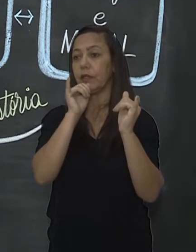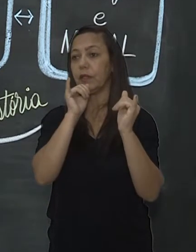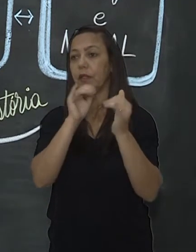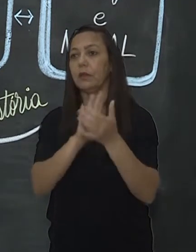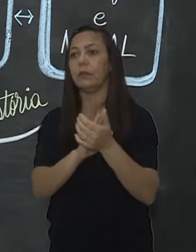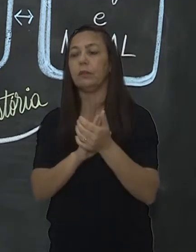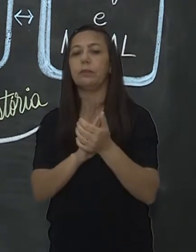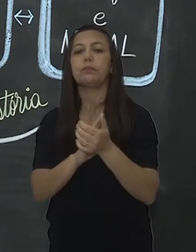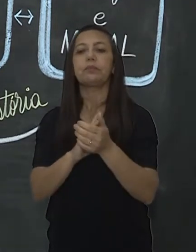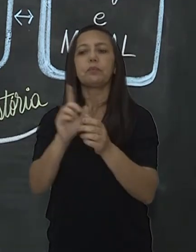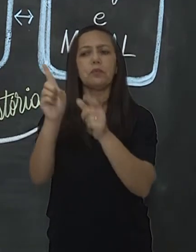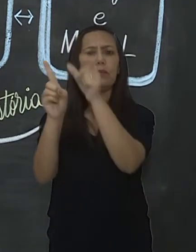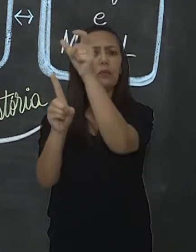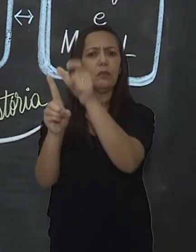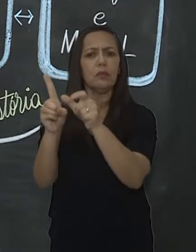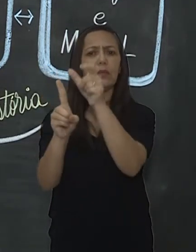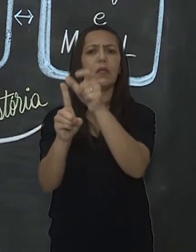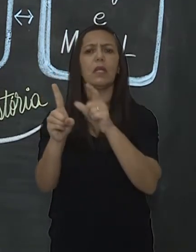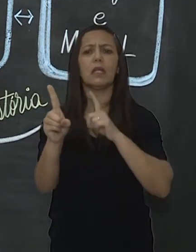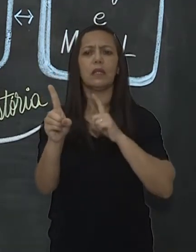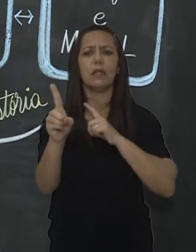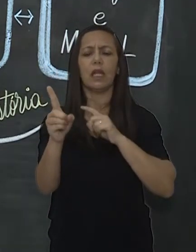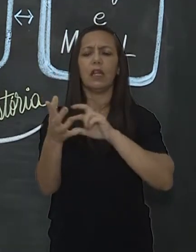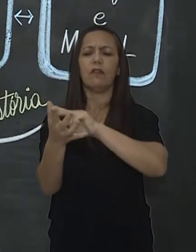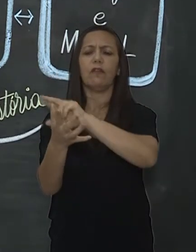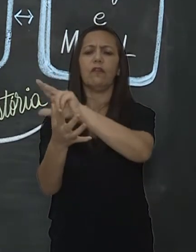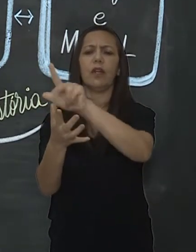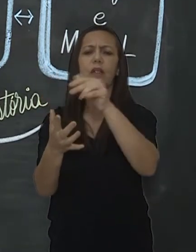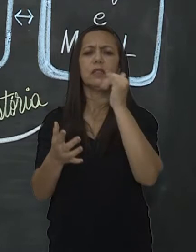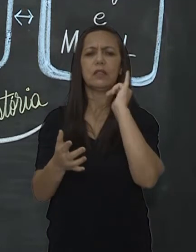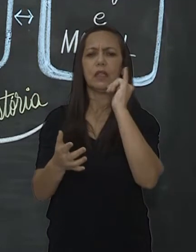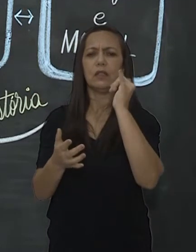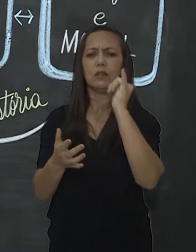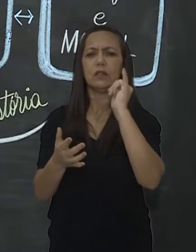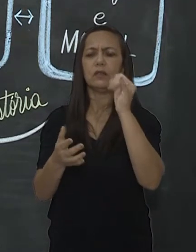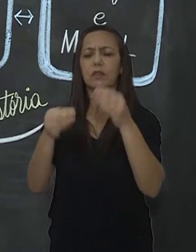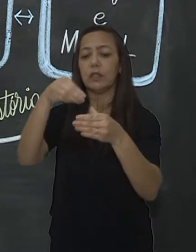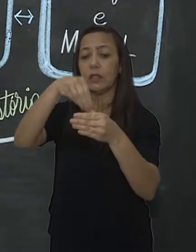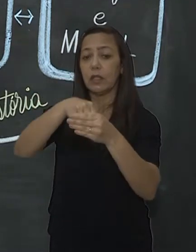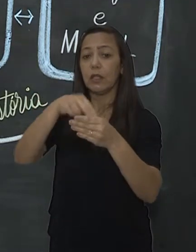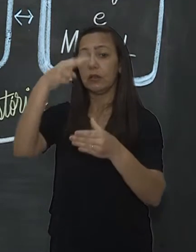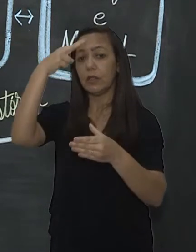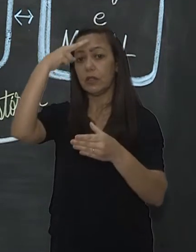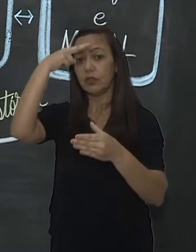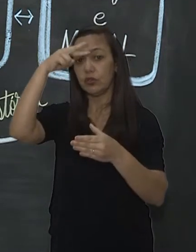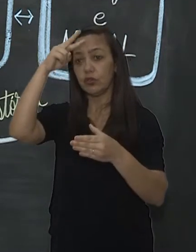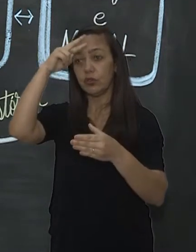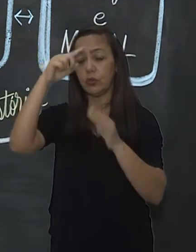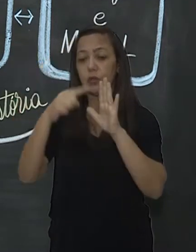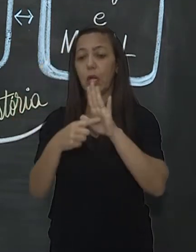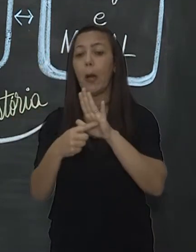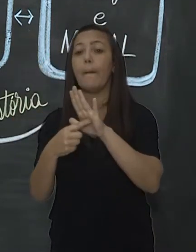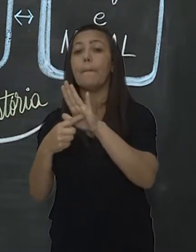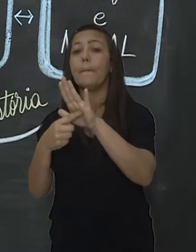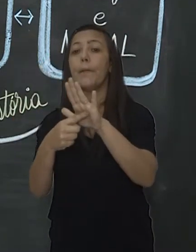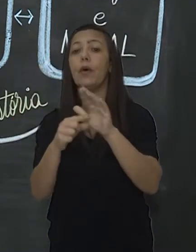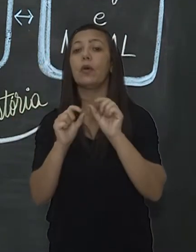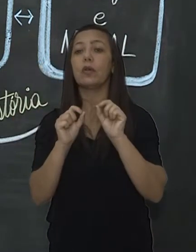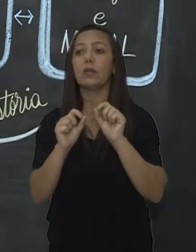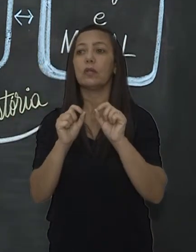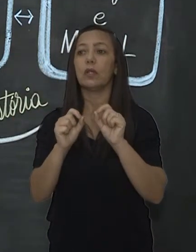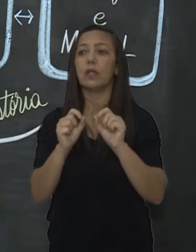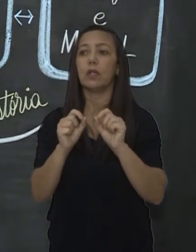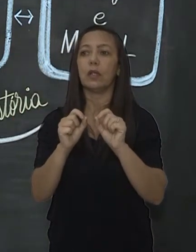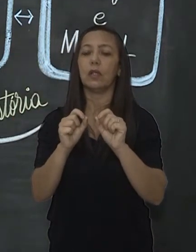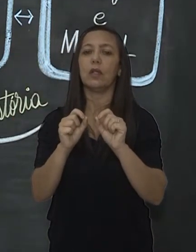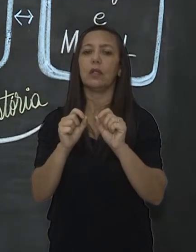os pressupostos narrativos das histórias, de como as histórias devem ser contadas. Essas histórias apresentam elementos básicos, o que a gente